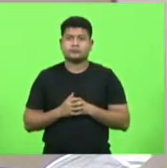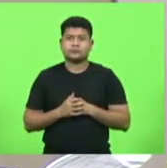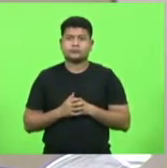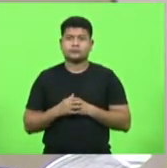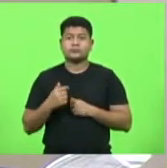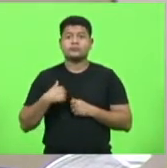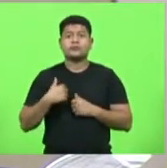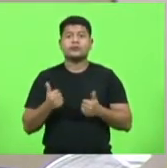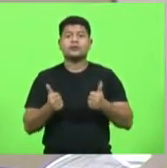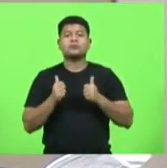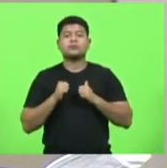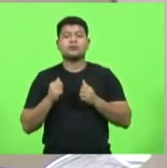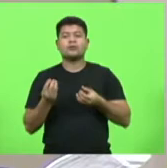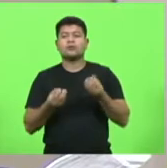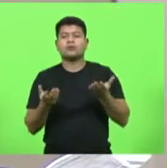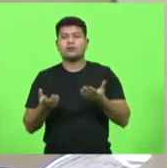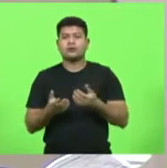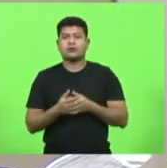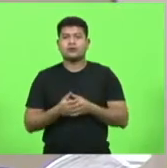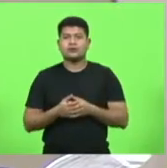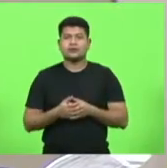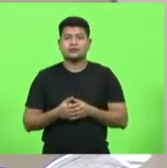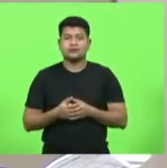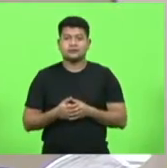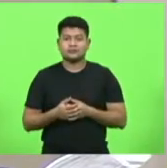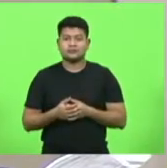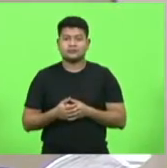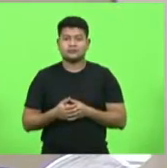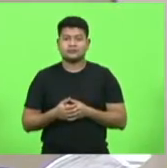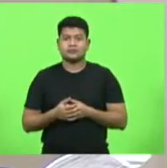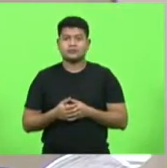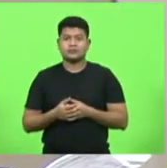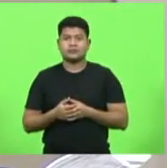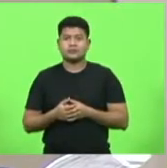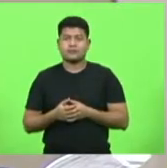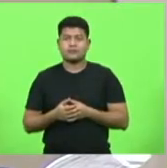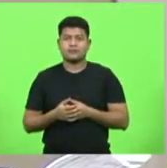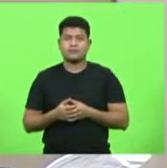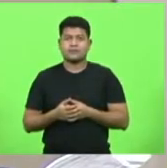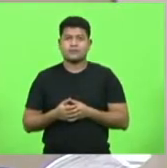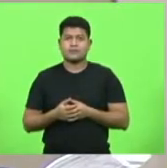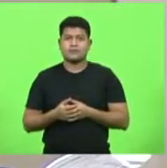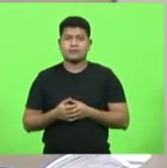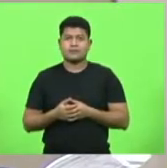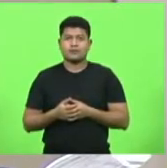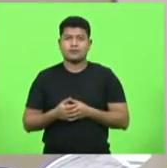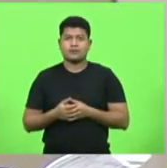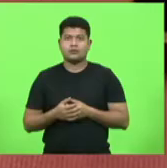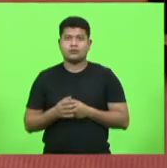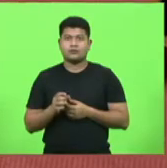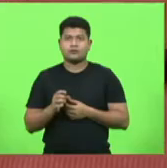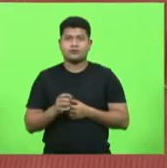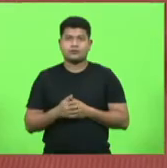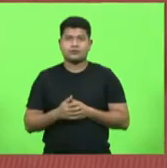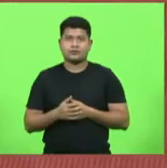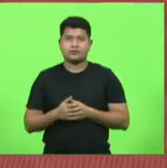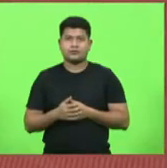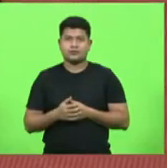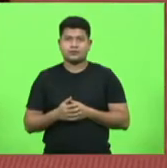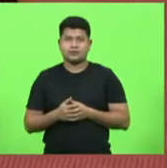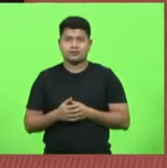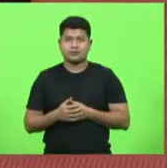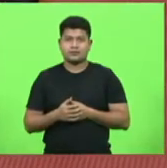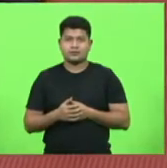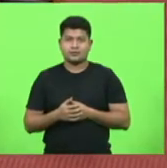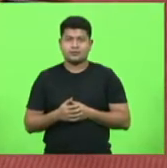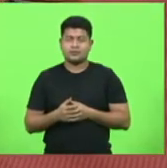faz? Abstenção, Vossa Excelência? O que faz? Mede? Não, só manifesta voto. É melhoração. Só manifesta. Então